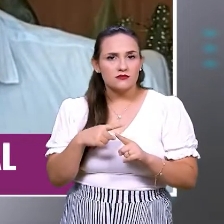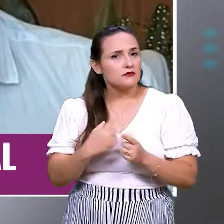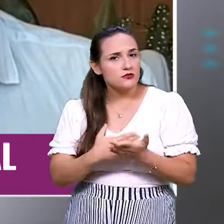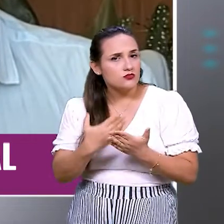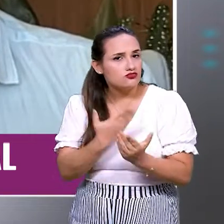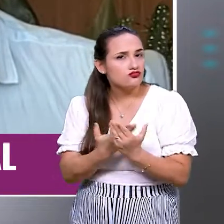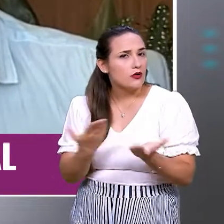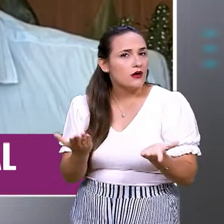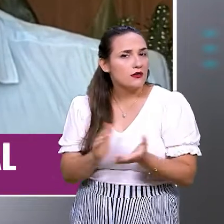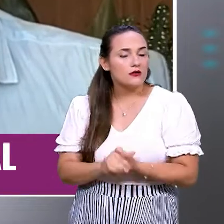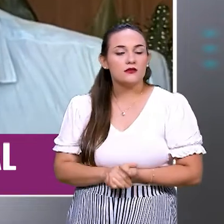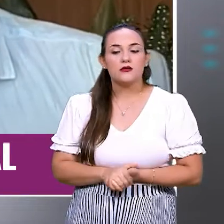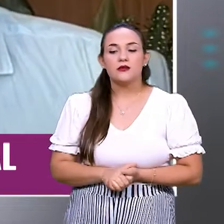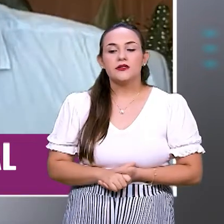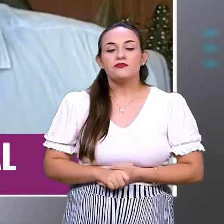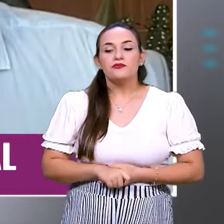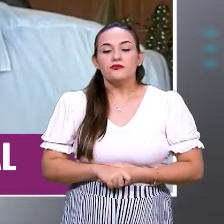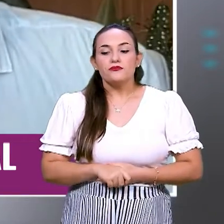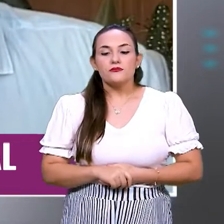isso?